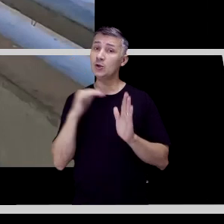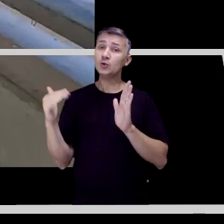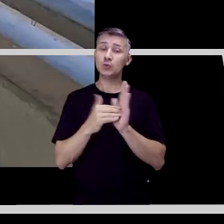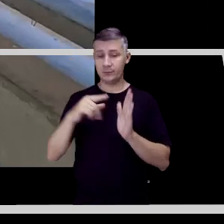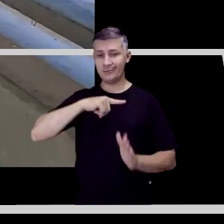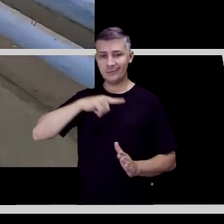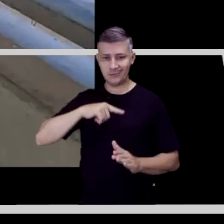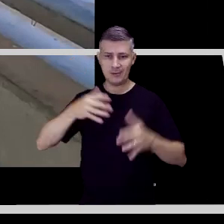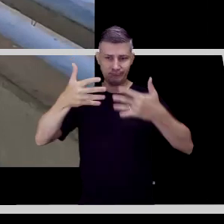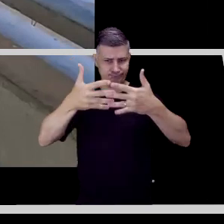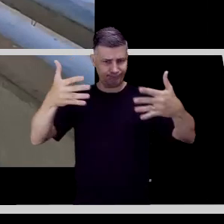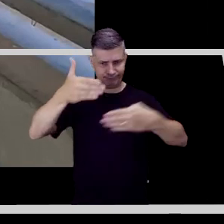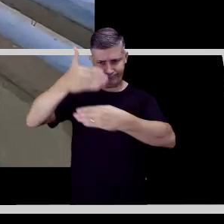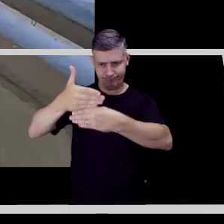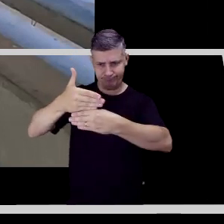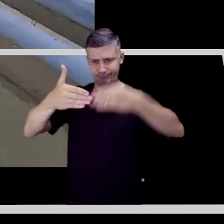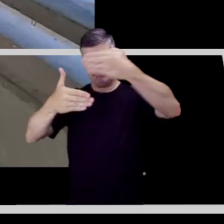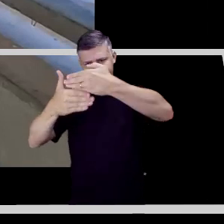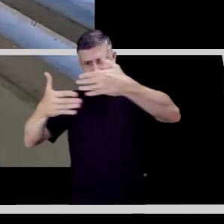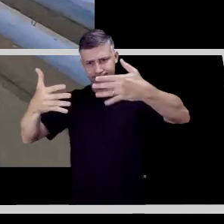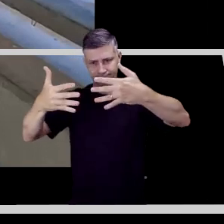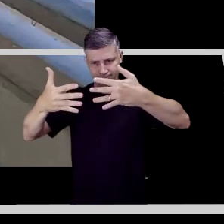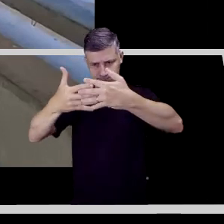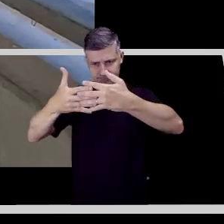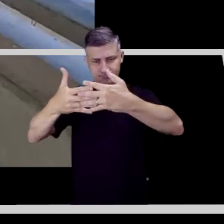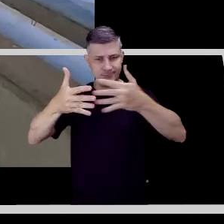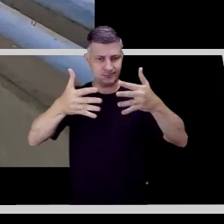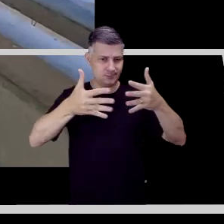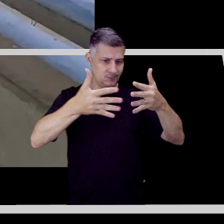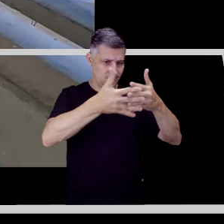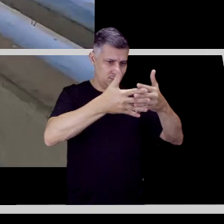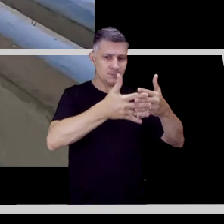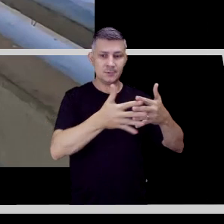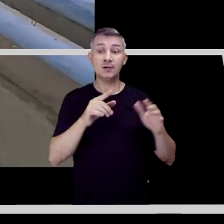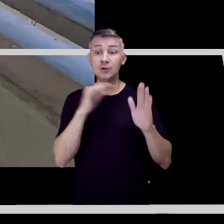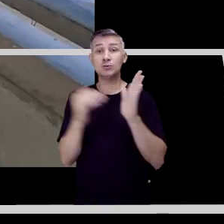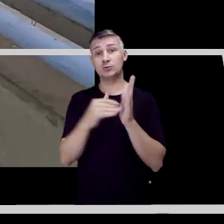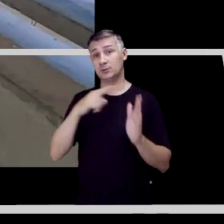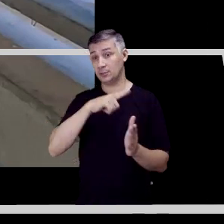ele é todo modulado, pensando também, aí como a tecnologia vem